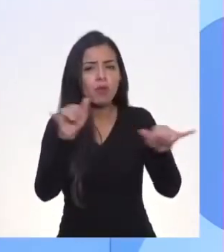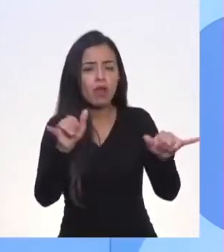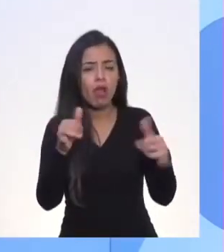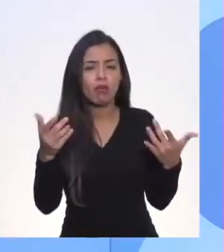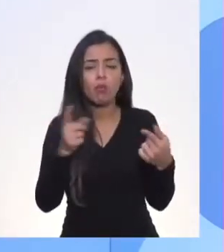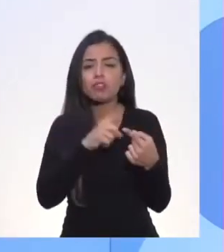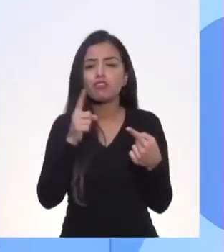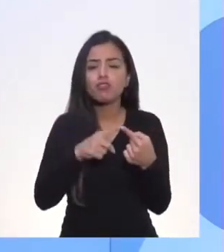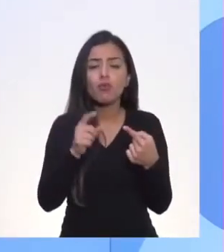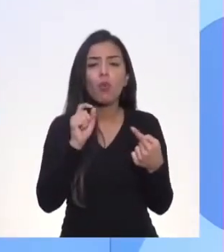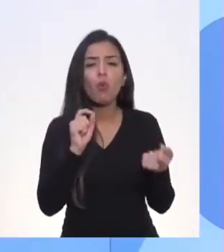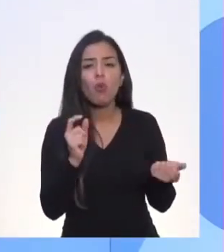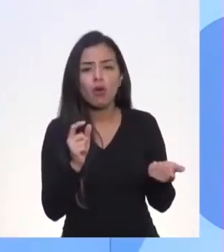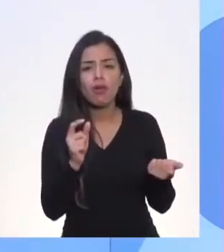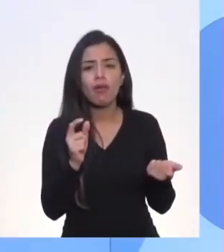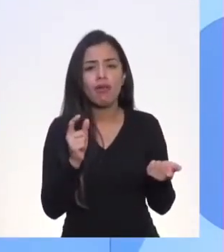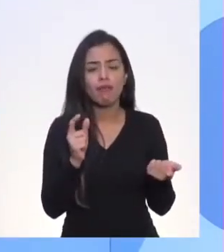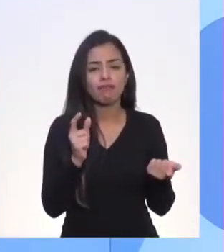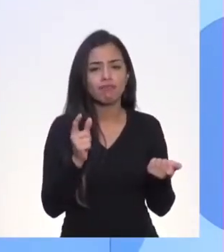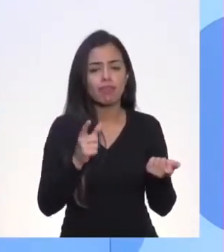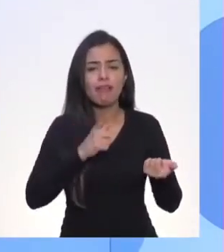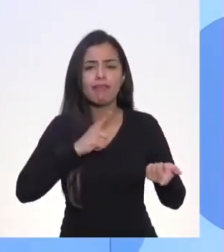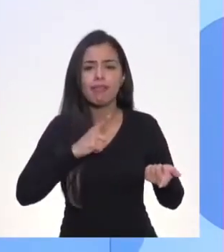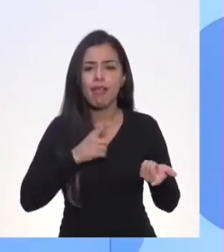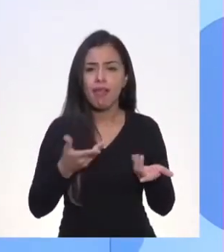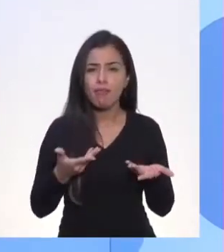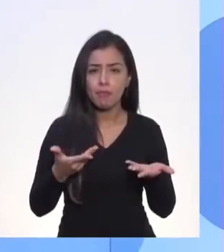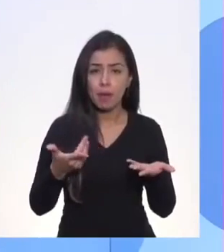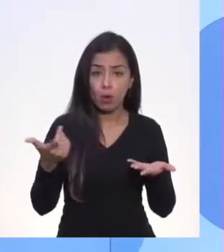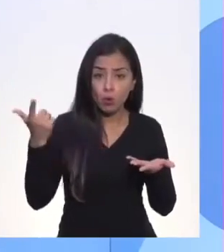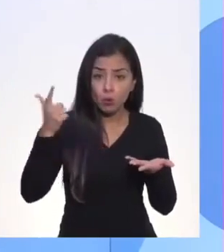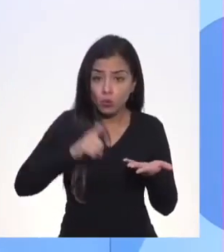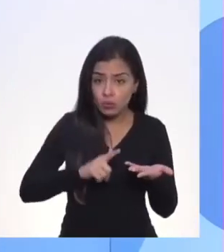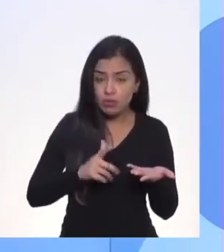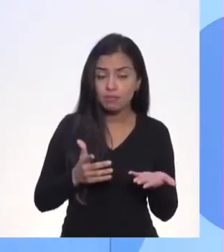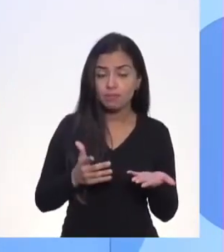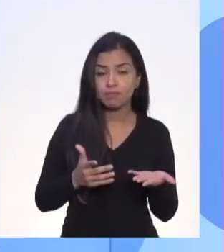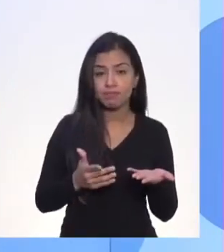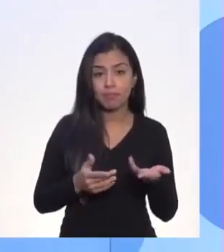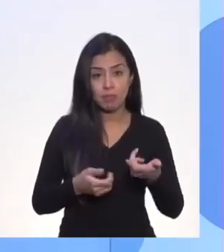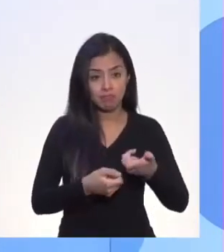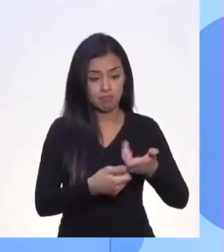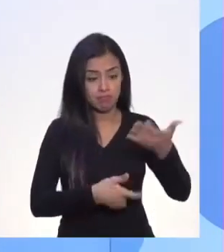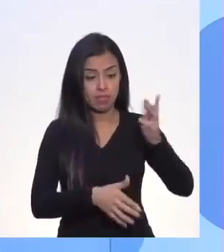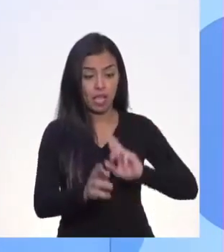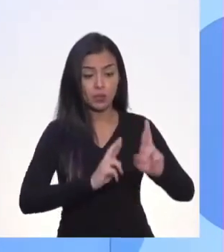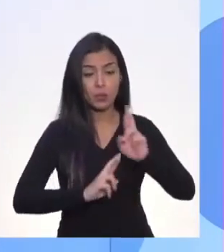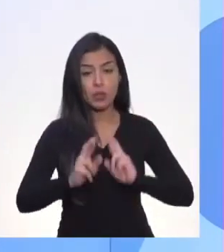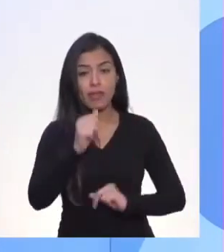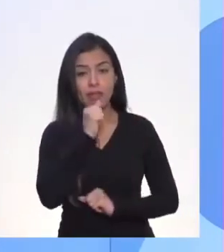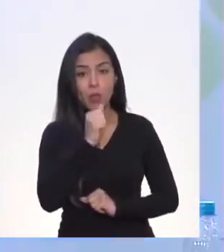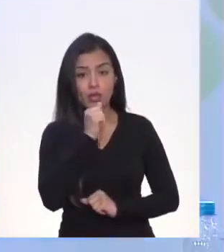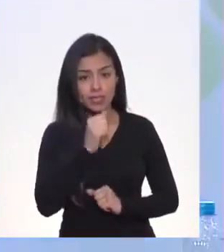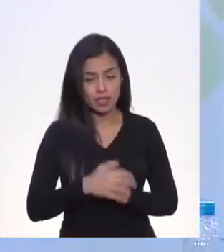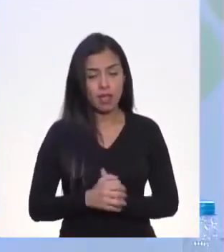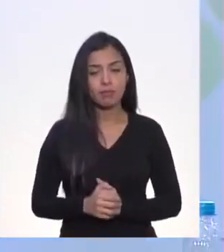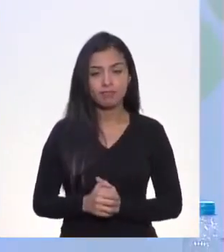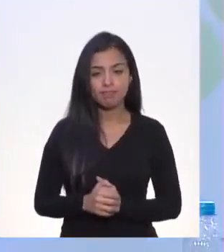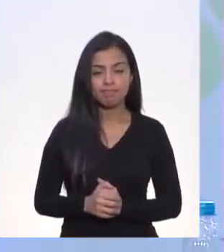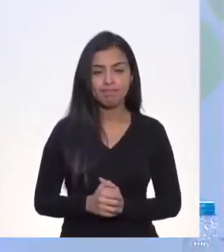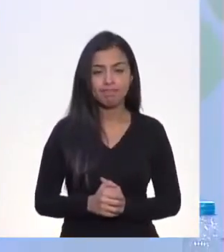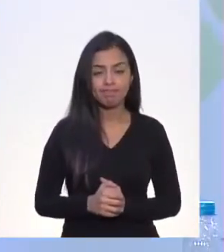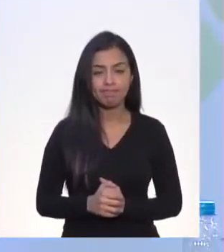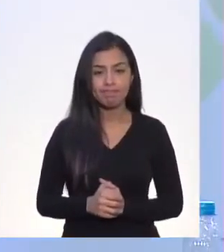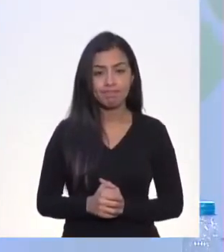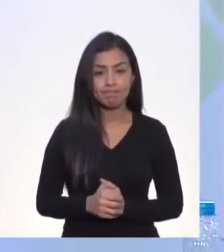objetivo que será que eles têm porque eles estão ainda respondendo? Vamos aproveitar aí para dar uma ajudada neles, na resposta deles. Exato.